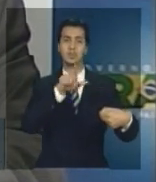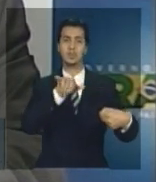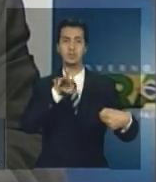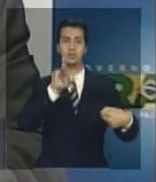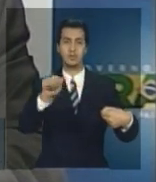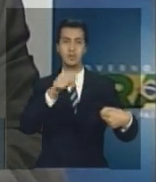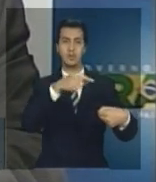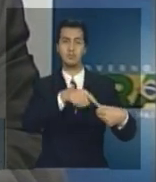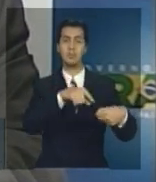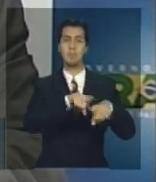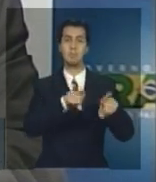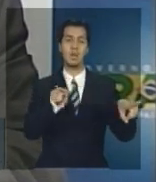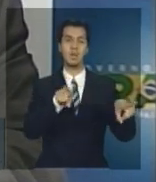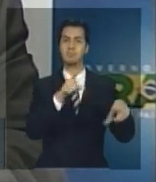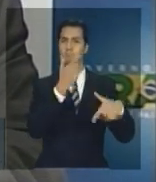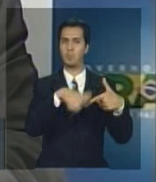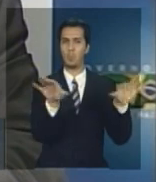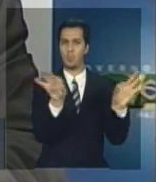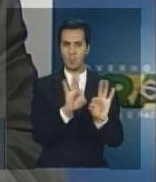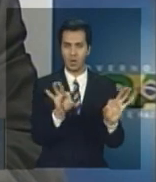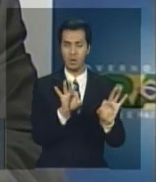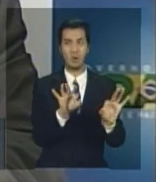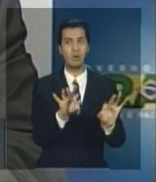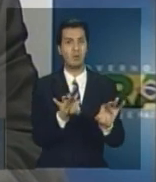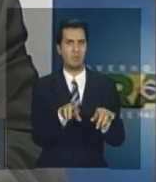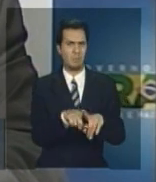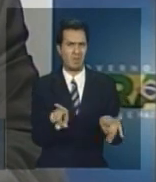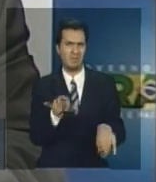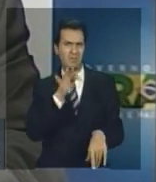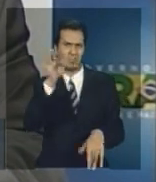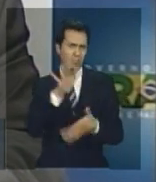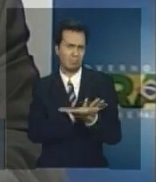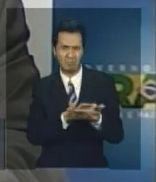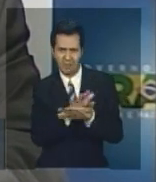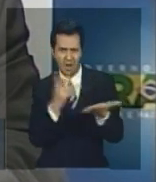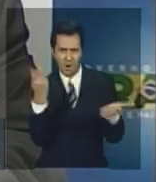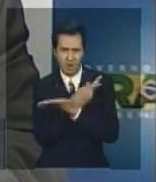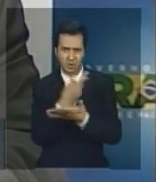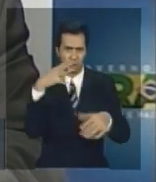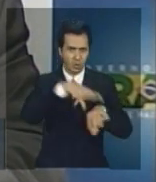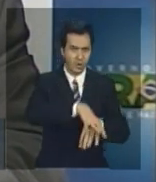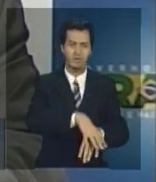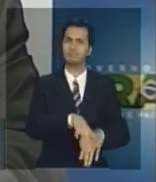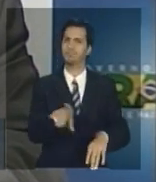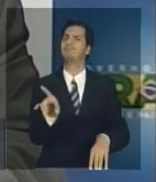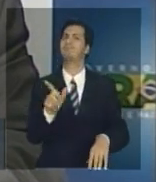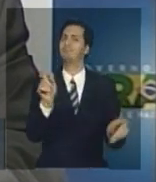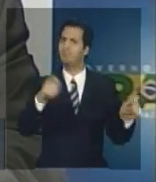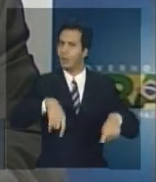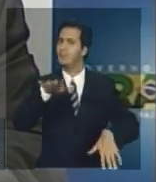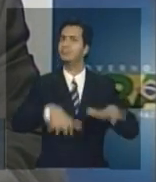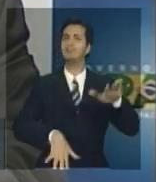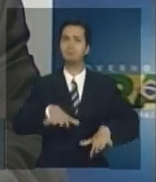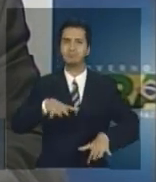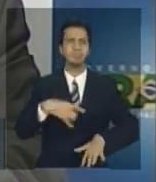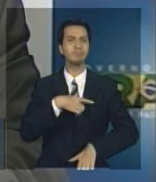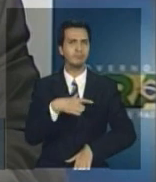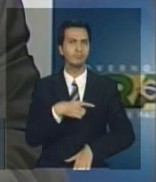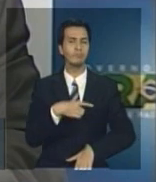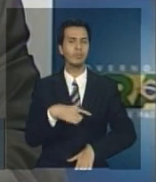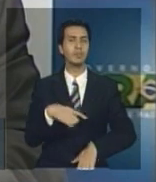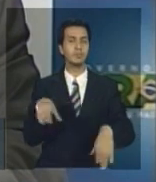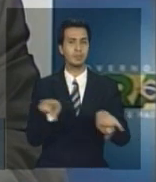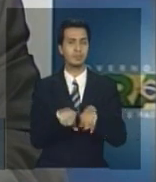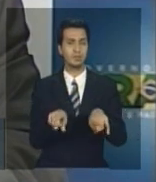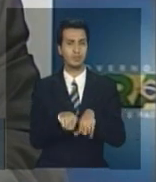não significa que está fora de risco de ter uma epidemia. Município que está em alerta, que é a classificação